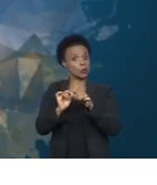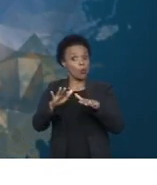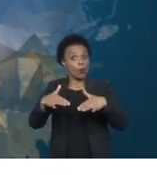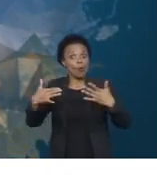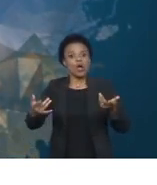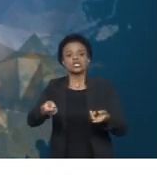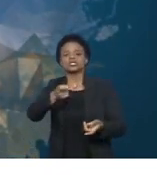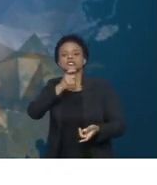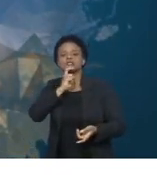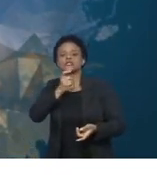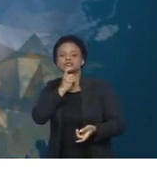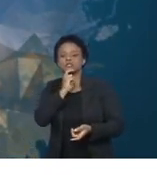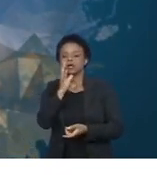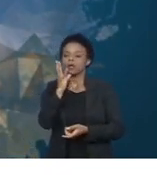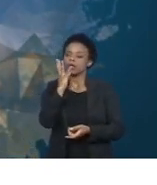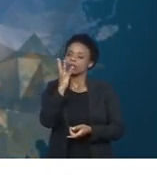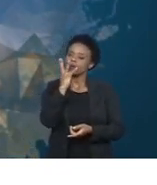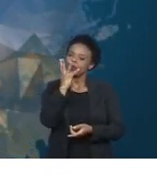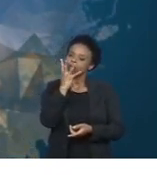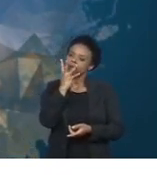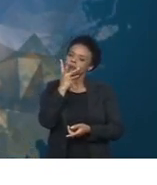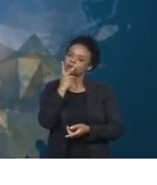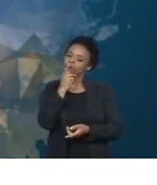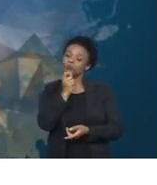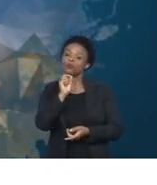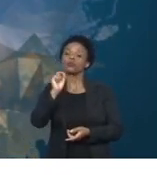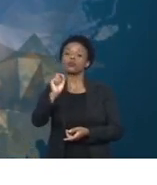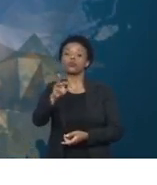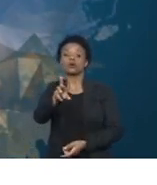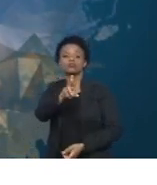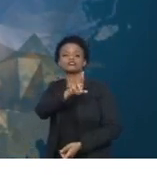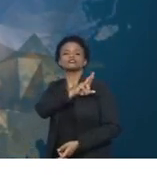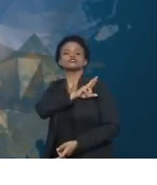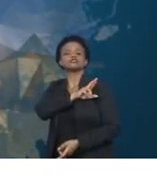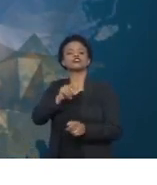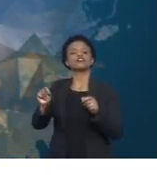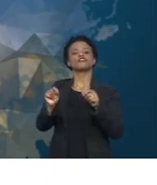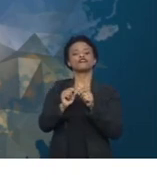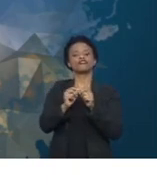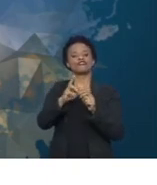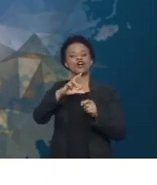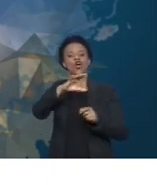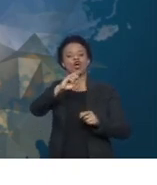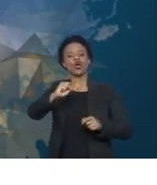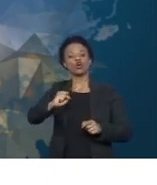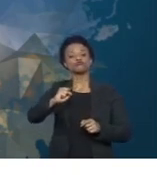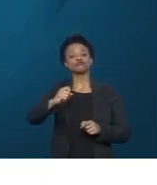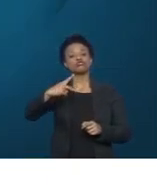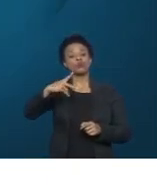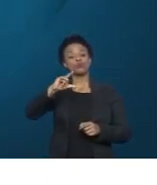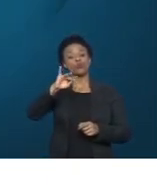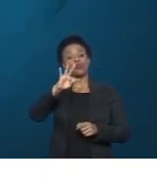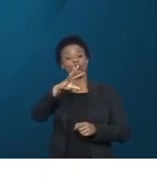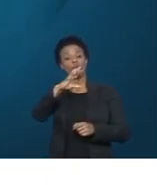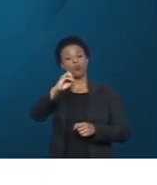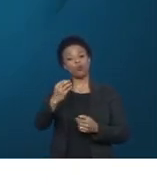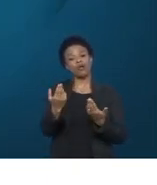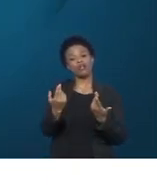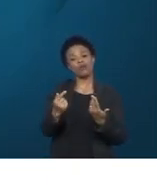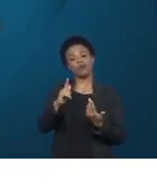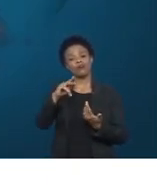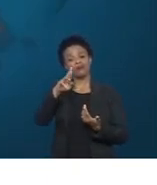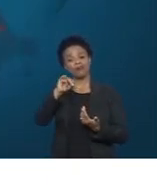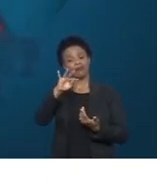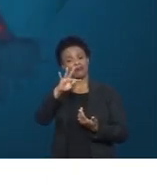cristalização são lentos, e esses fatores são responsáveis pela formação de rochas plutônicas, como granito, por exemplo. Em superfícies onde